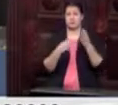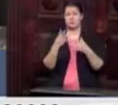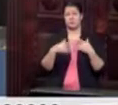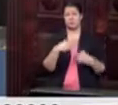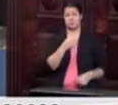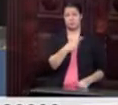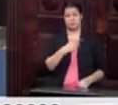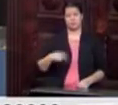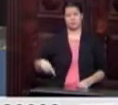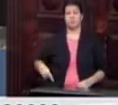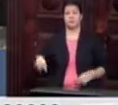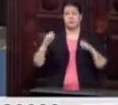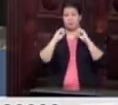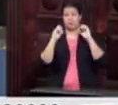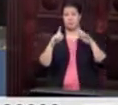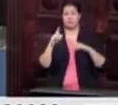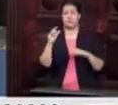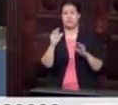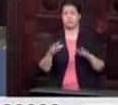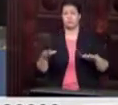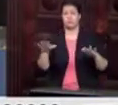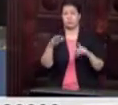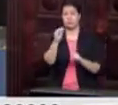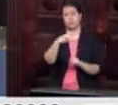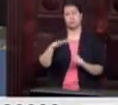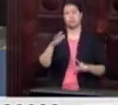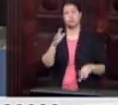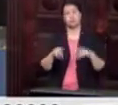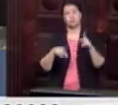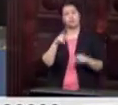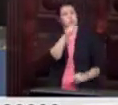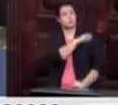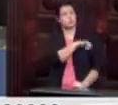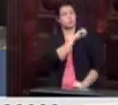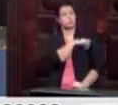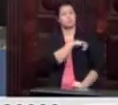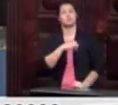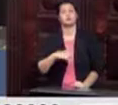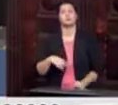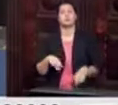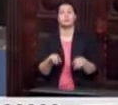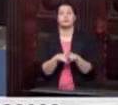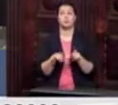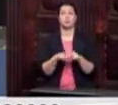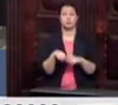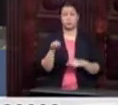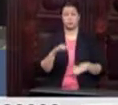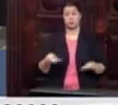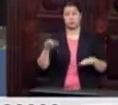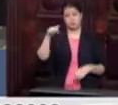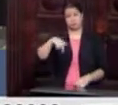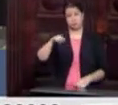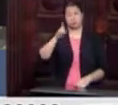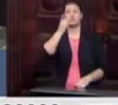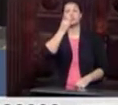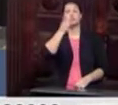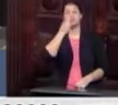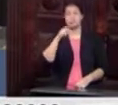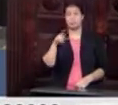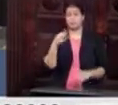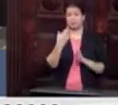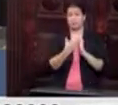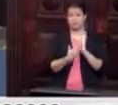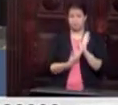Assembleia Legislativa diante da população carioca fluminense e dos parlamentares dessa casa. Ele faz uma